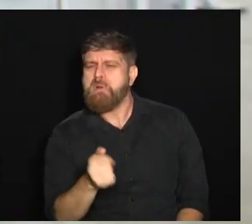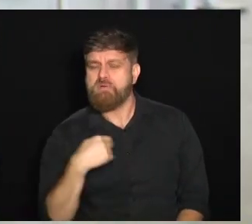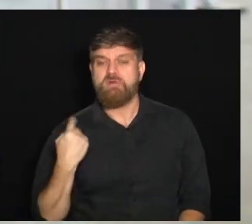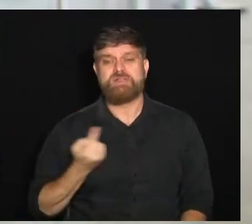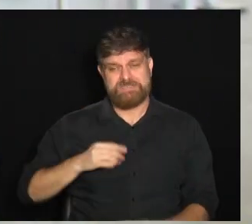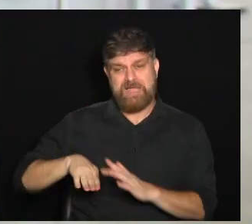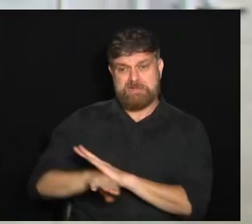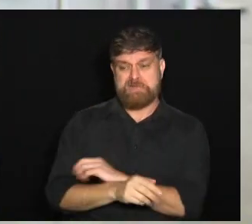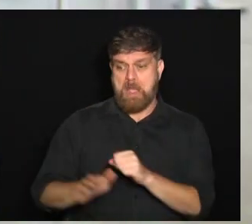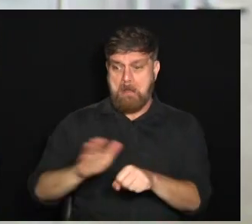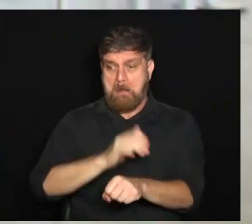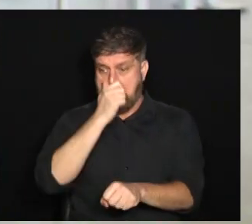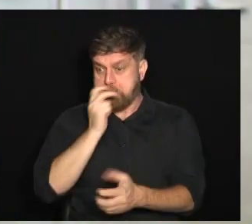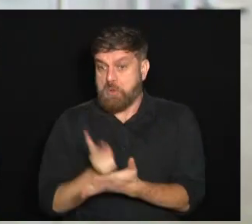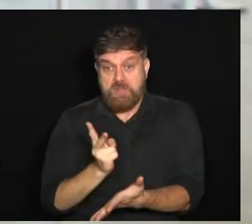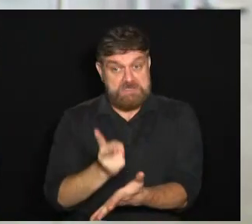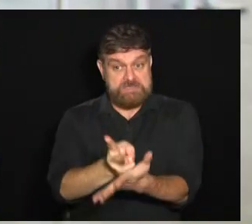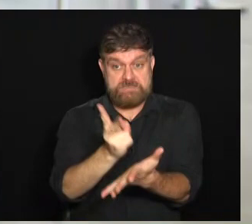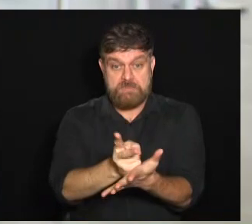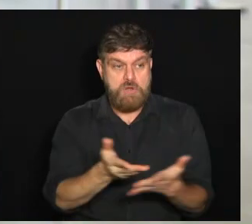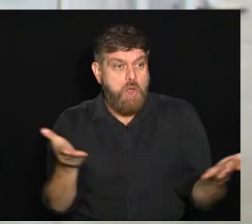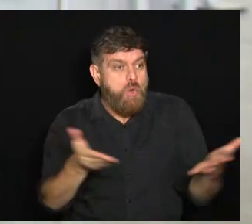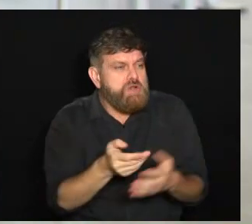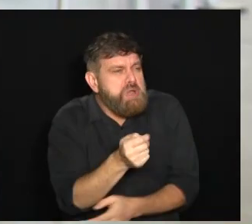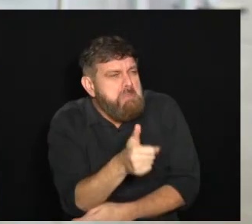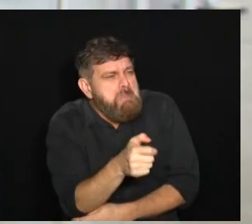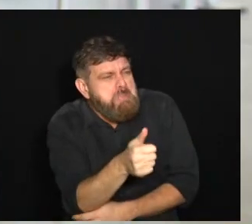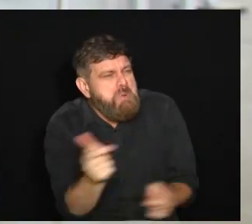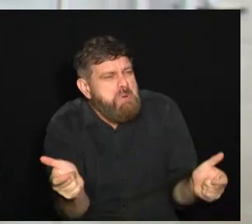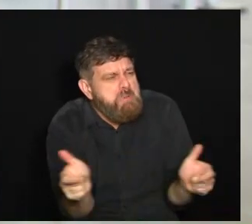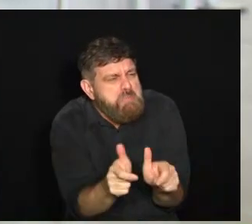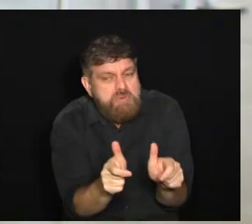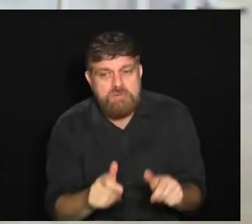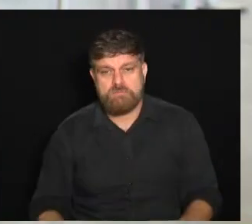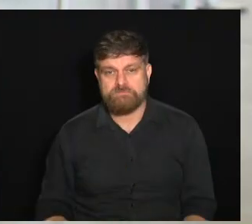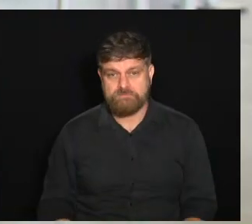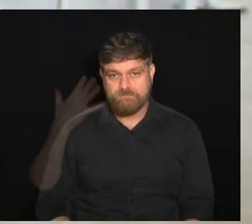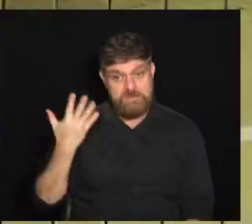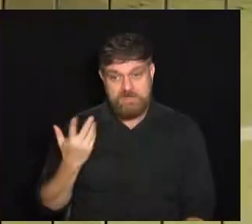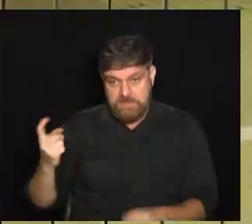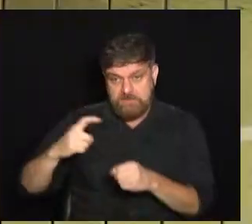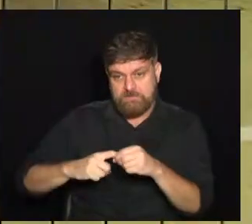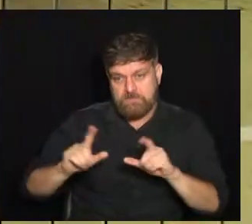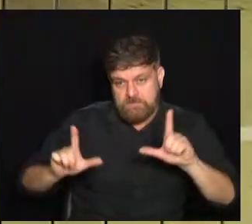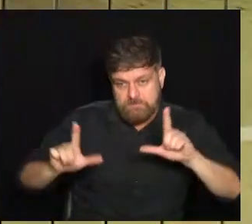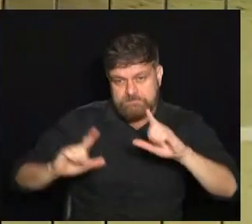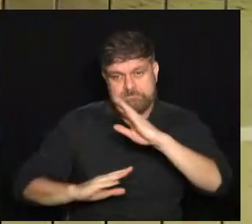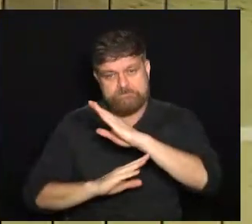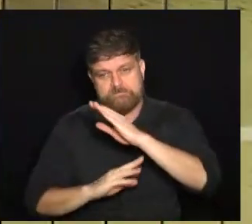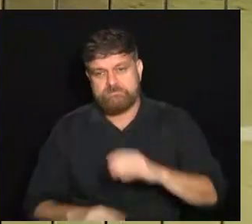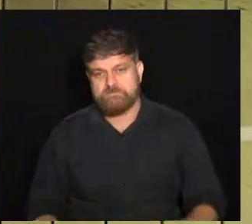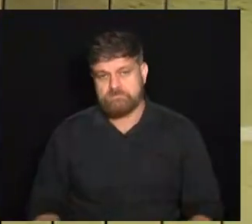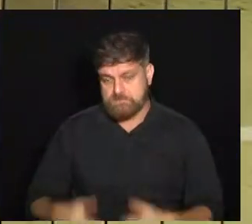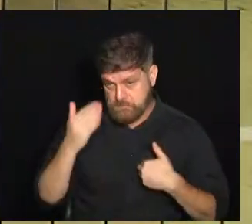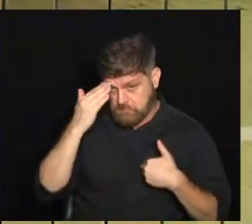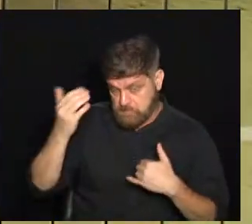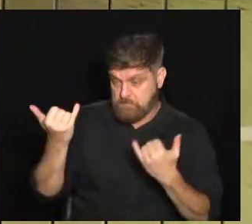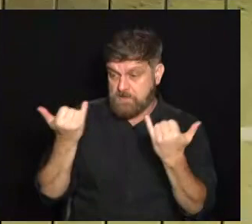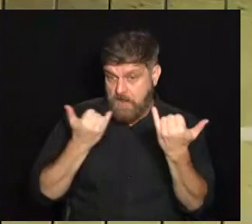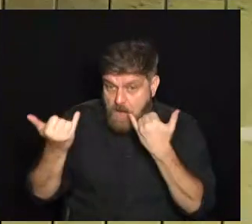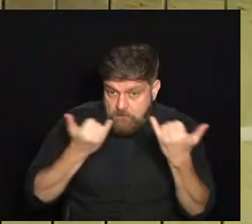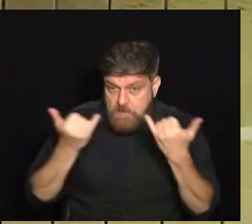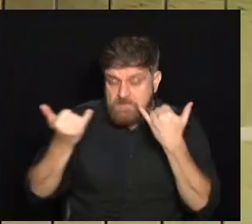está acostumado a ver aqui no terminal rodoviário de Campinas. Andréia, com você. Muito obrigada, Rubens, pelas